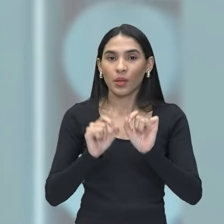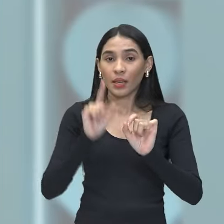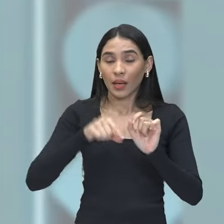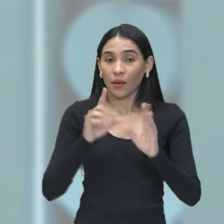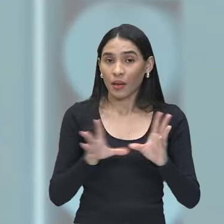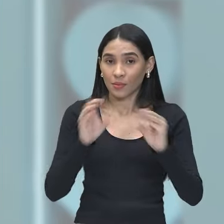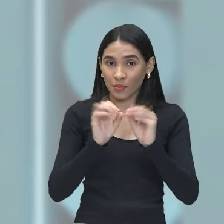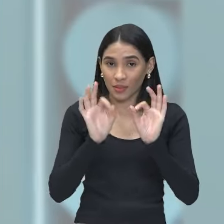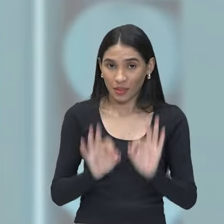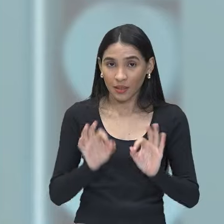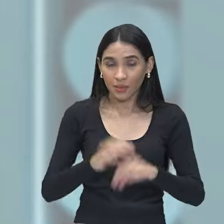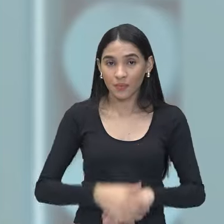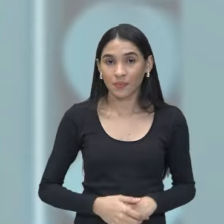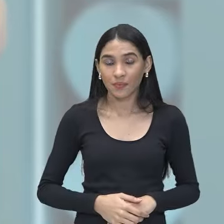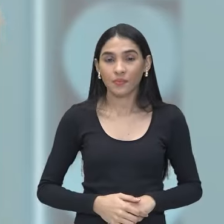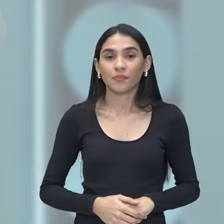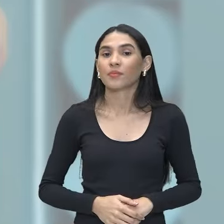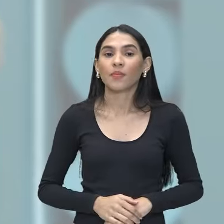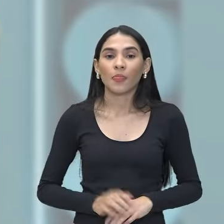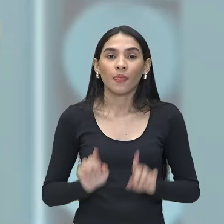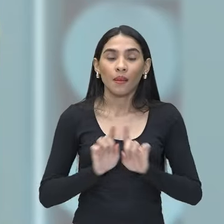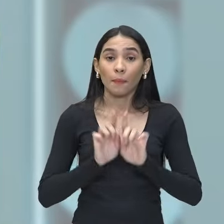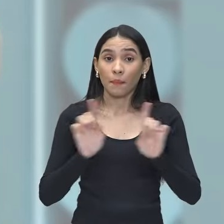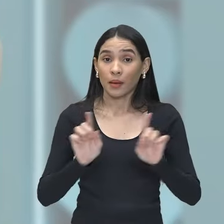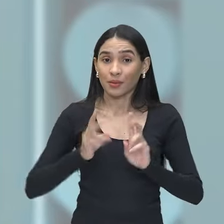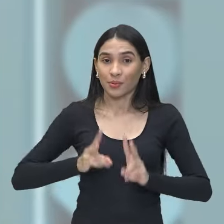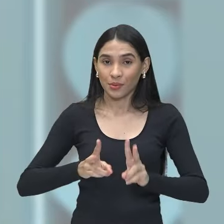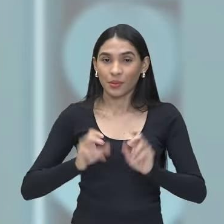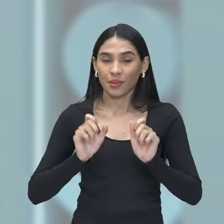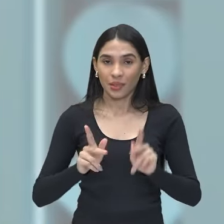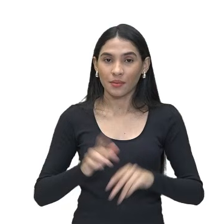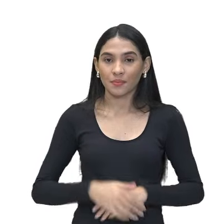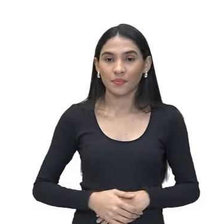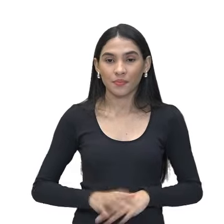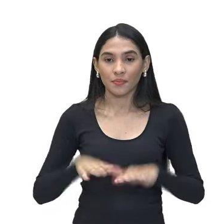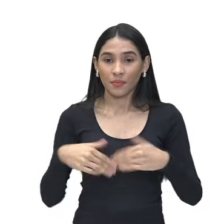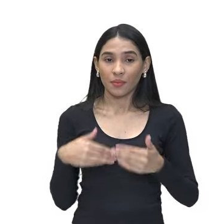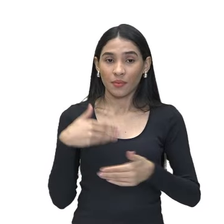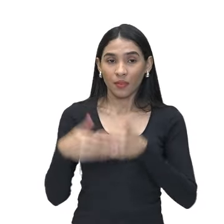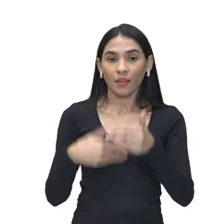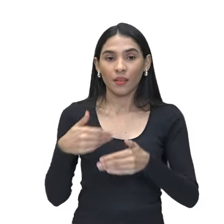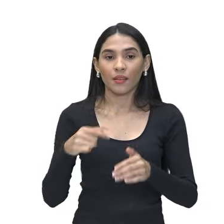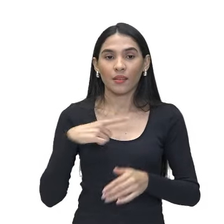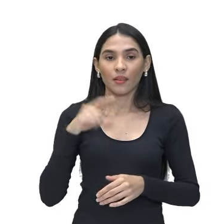resumo, correto? Mas nós vamos avançar, tá bom? E avançando, nós